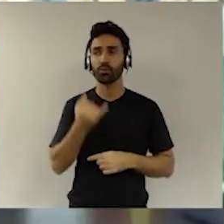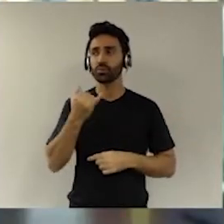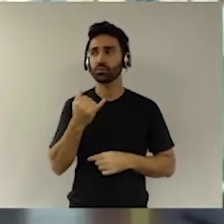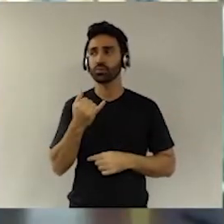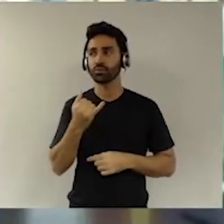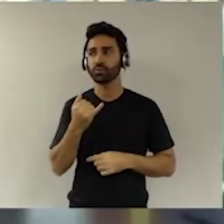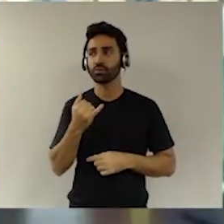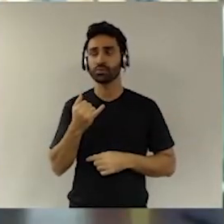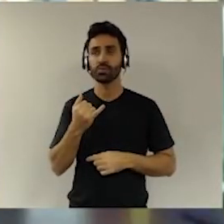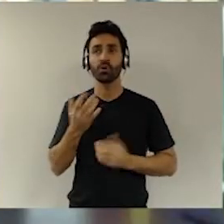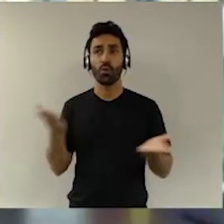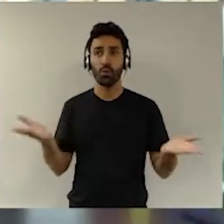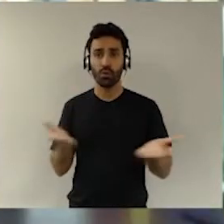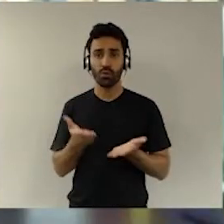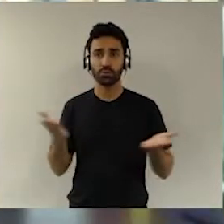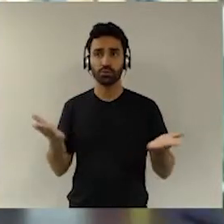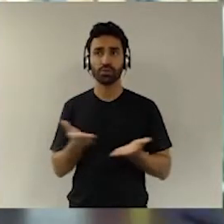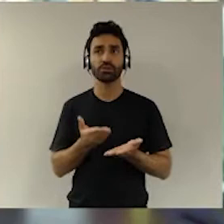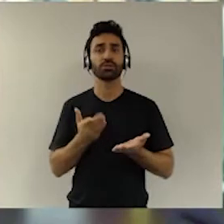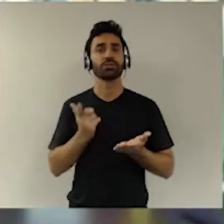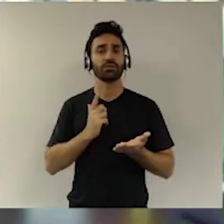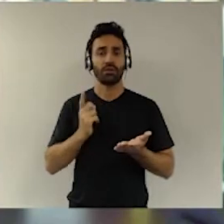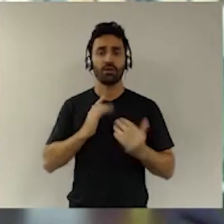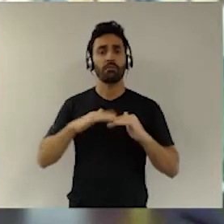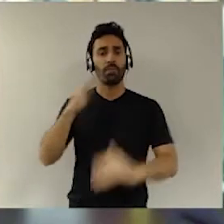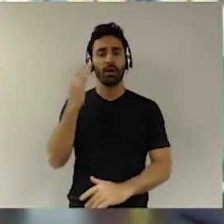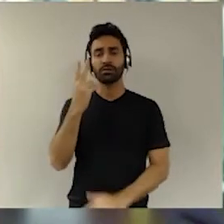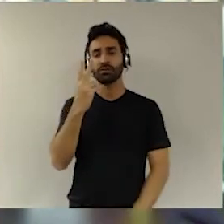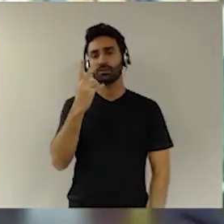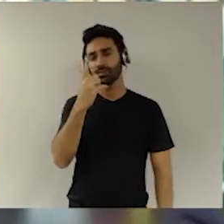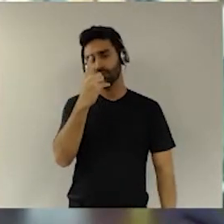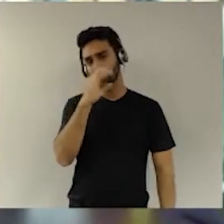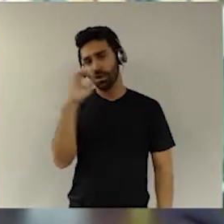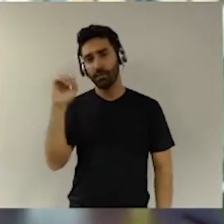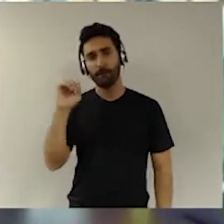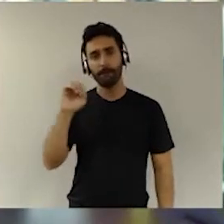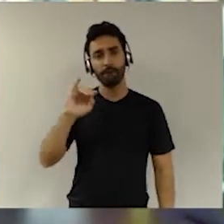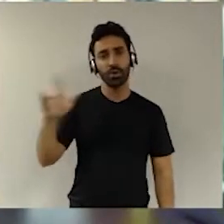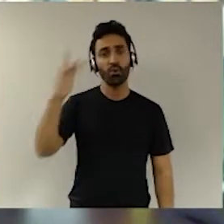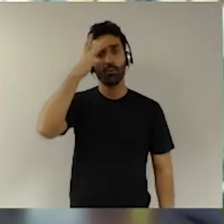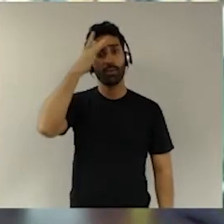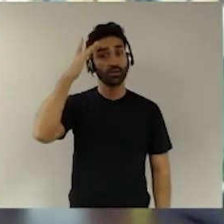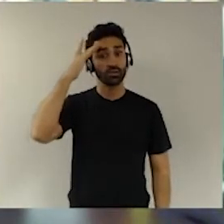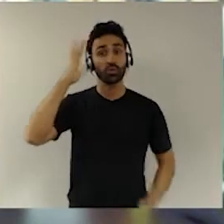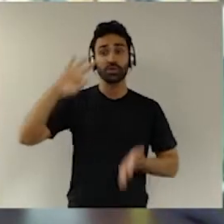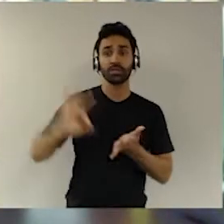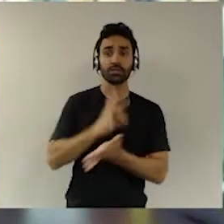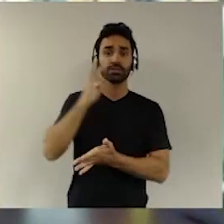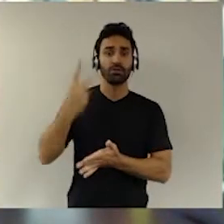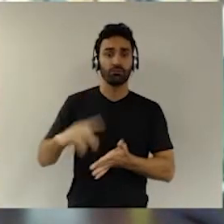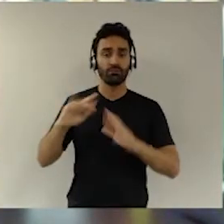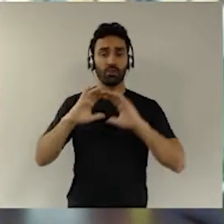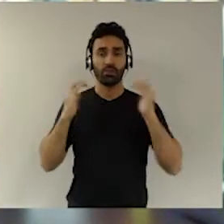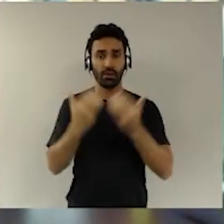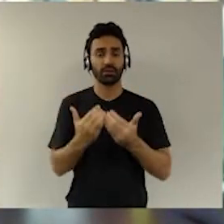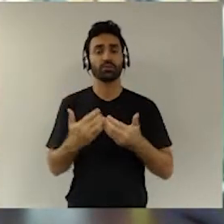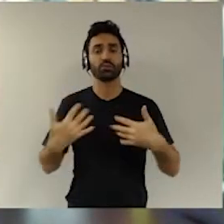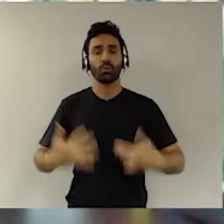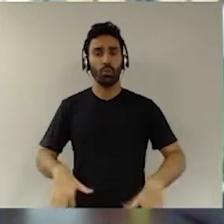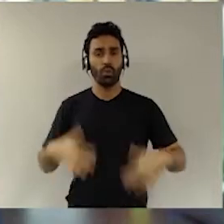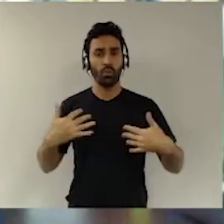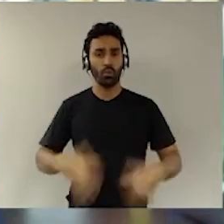que hoje já congrega mais de 100 mil inscritos. E